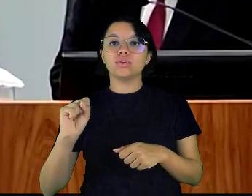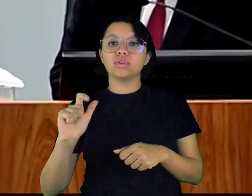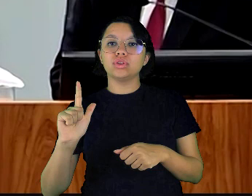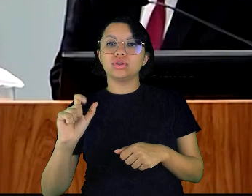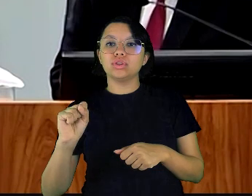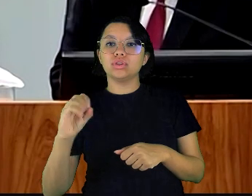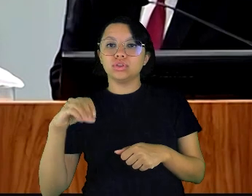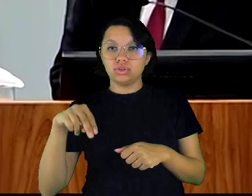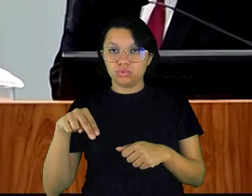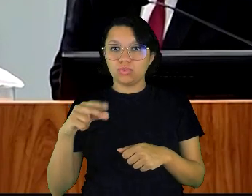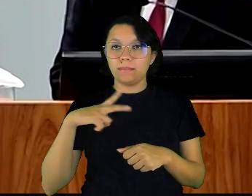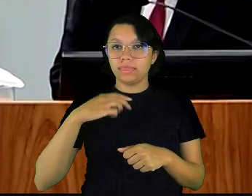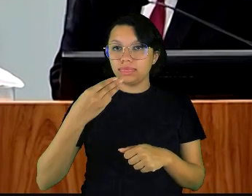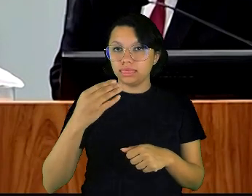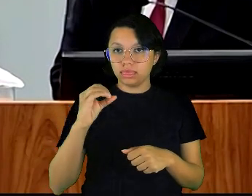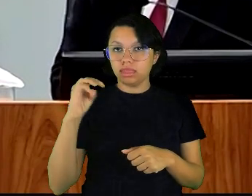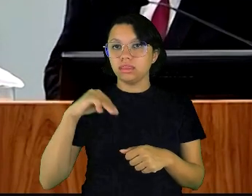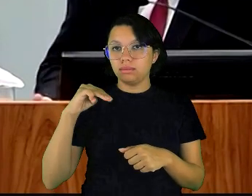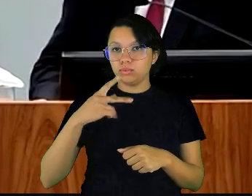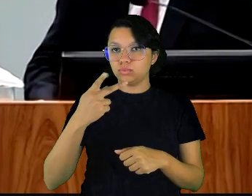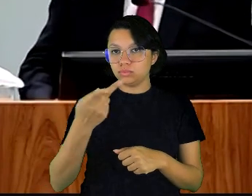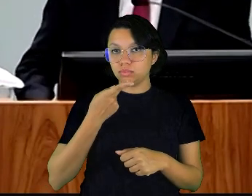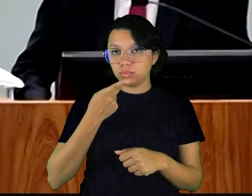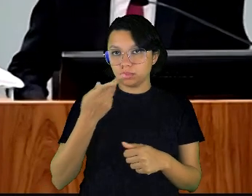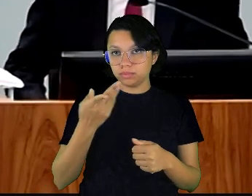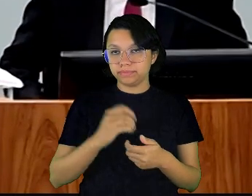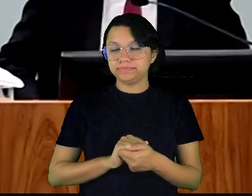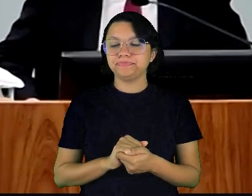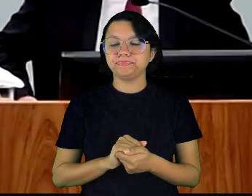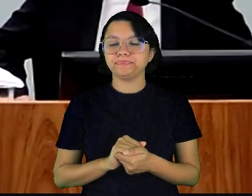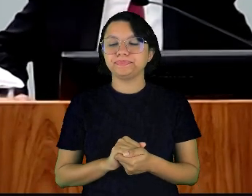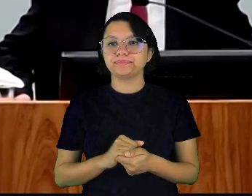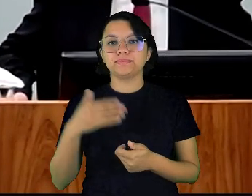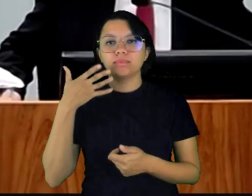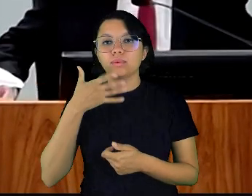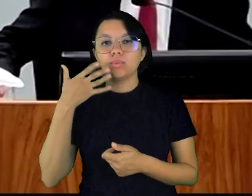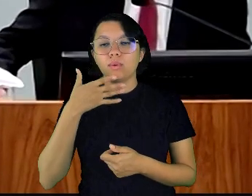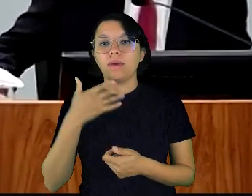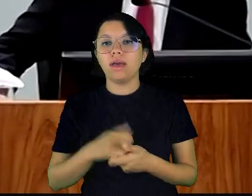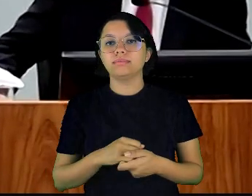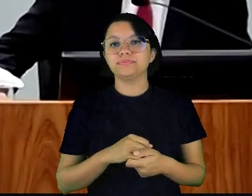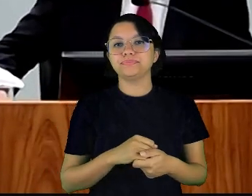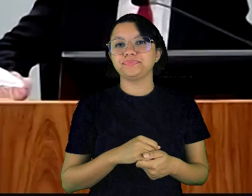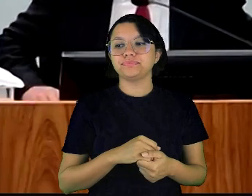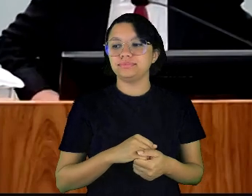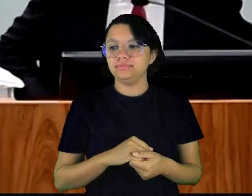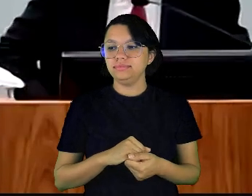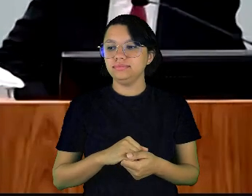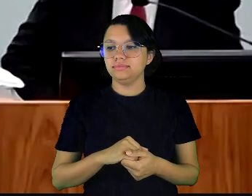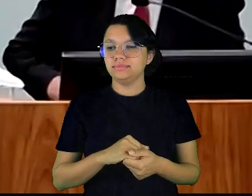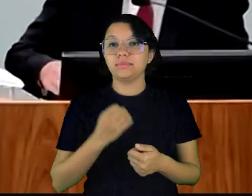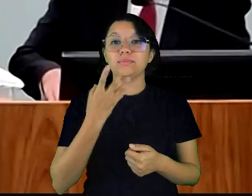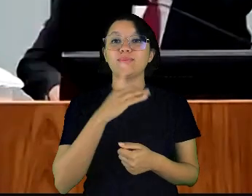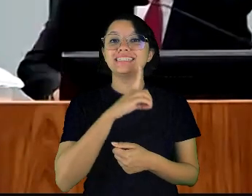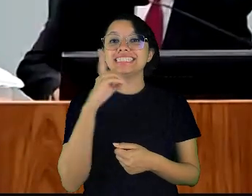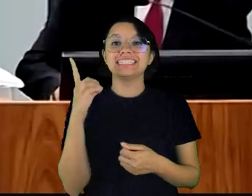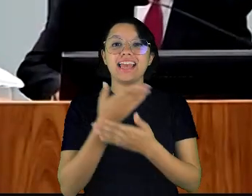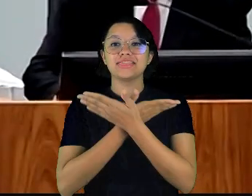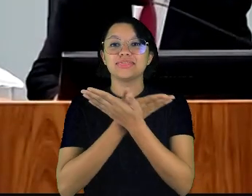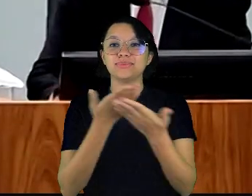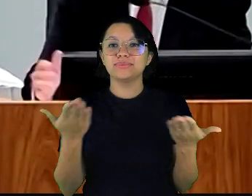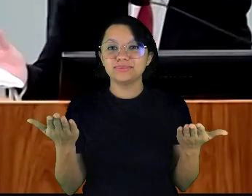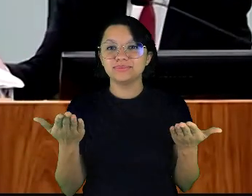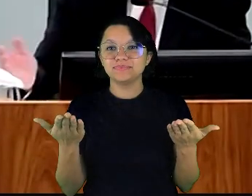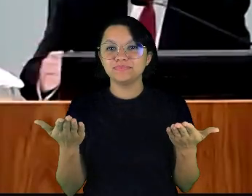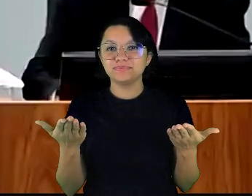minutos para a sua palestra. Obrigado. Dr. Nilson, com a palavra. Bom dia a todos, todas. Eu